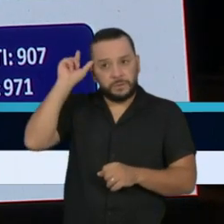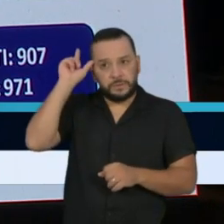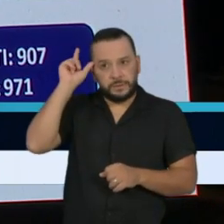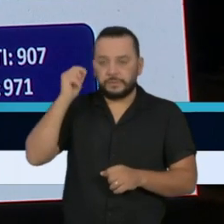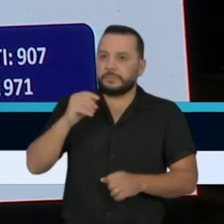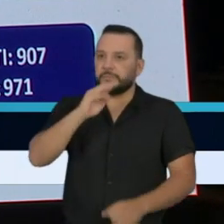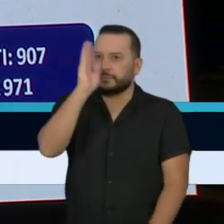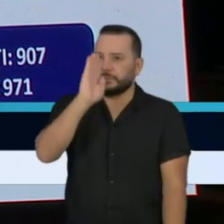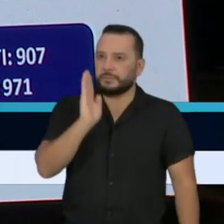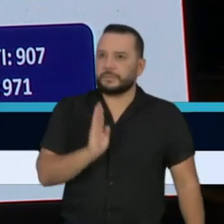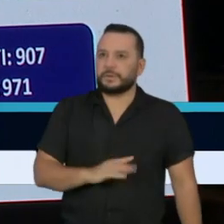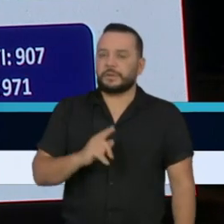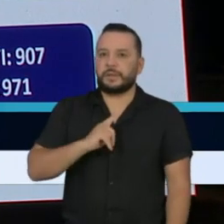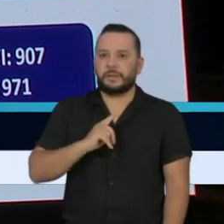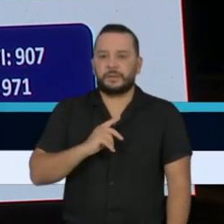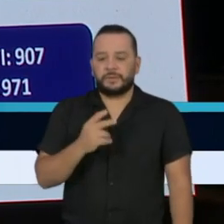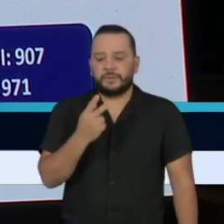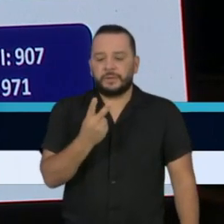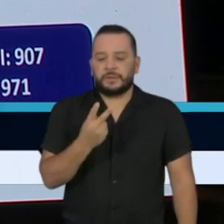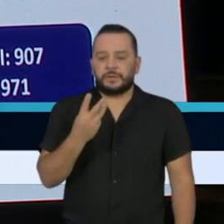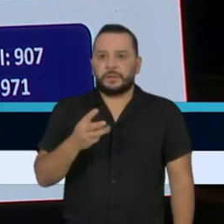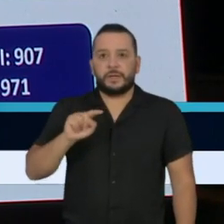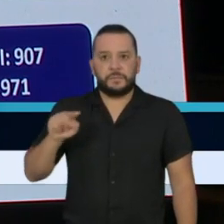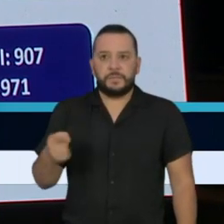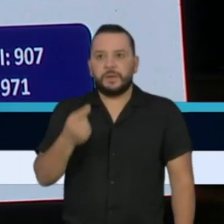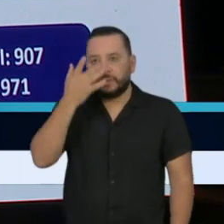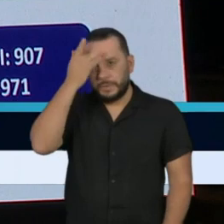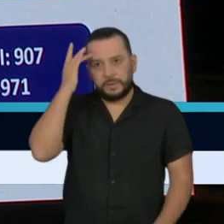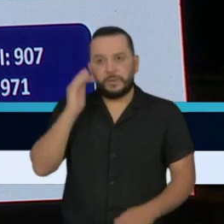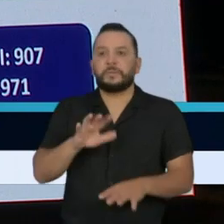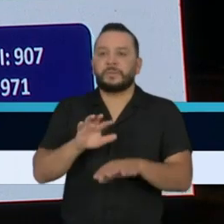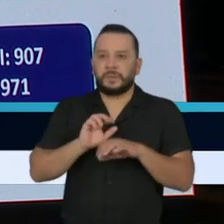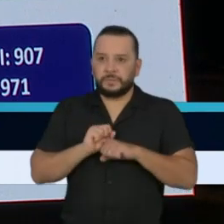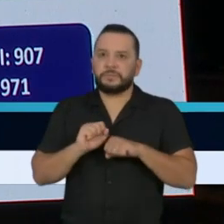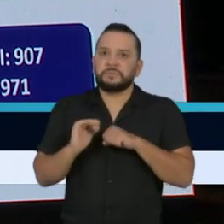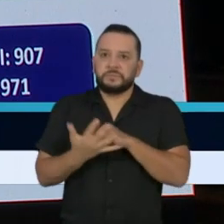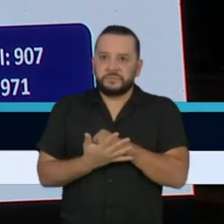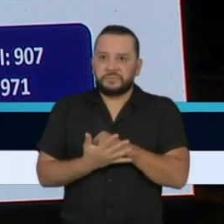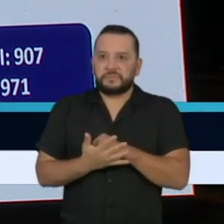tem 23.000 casos, com